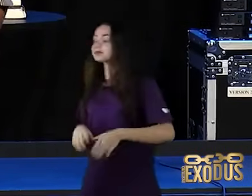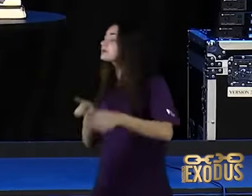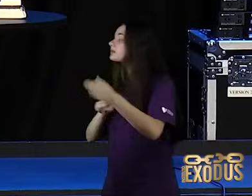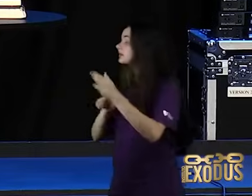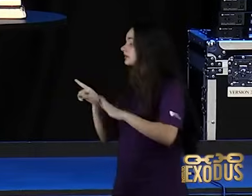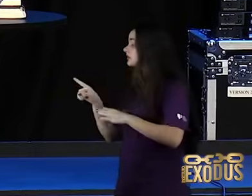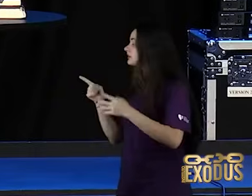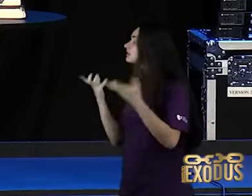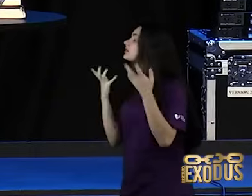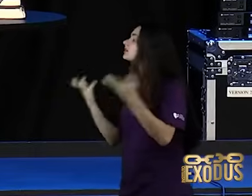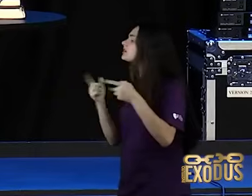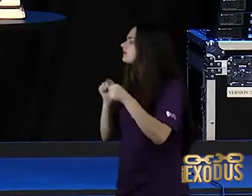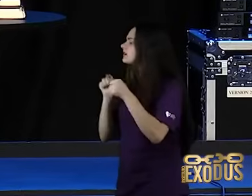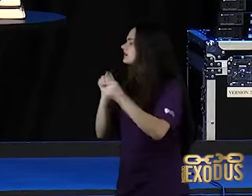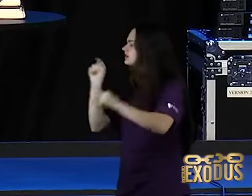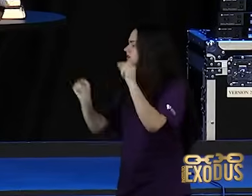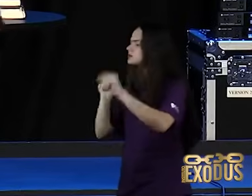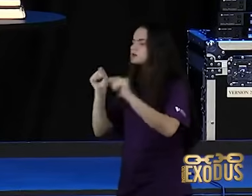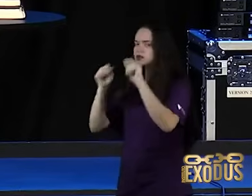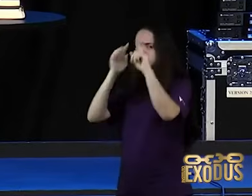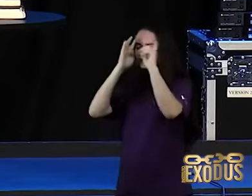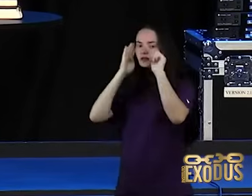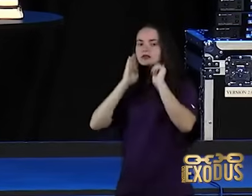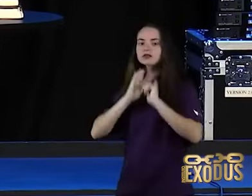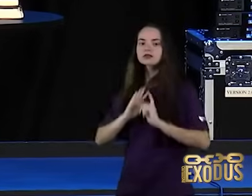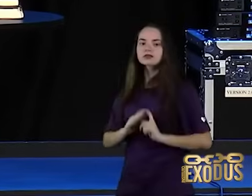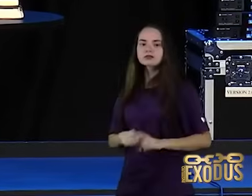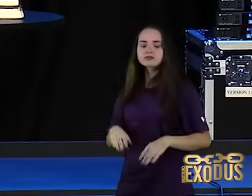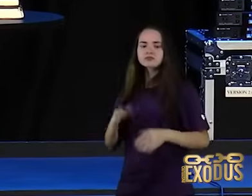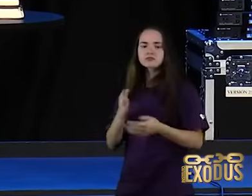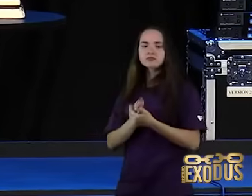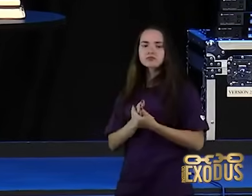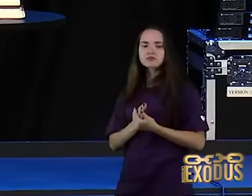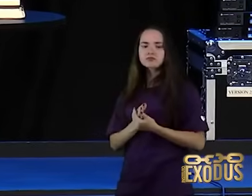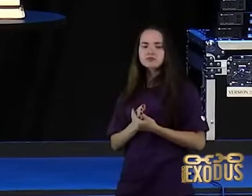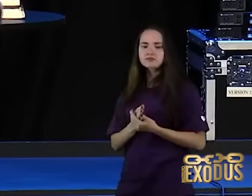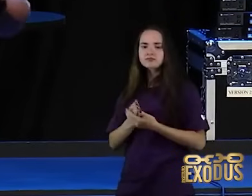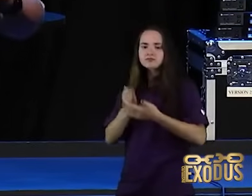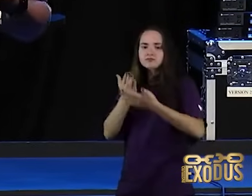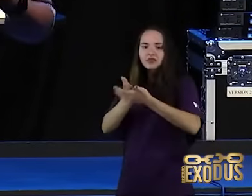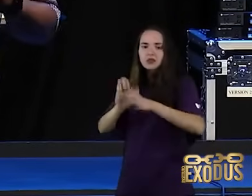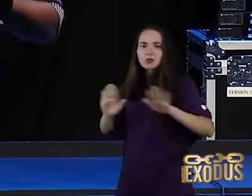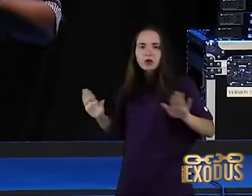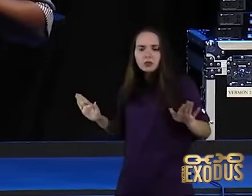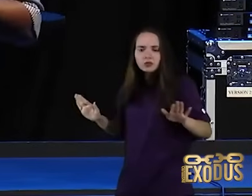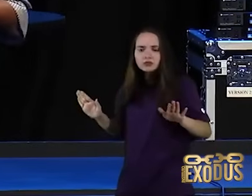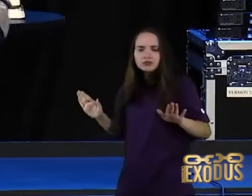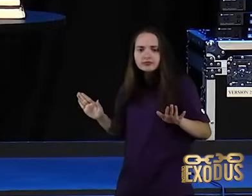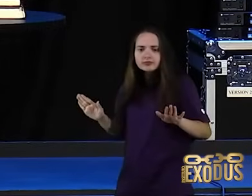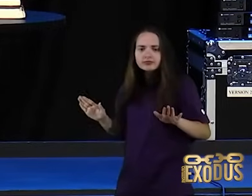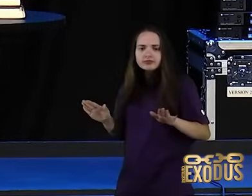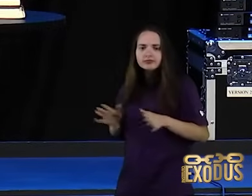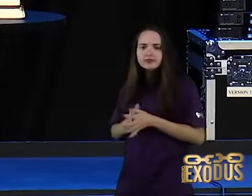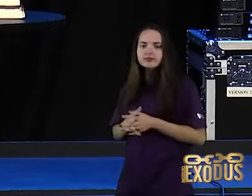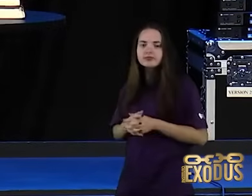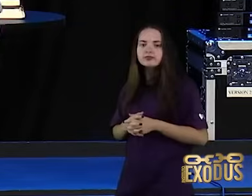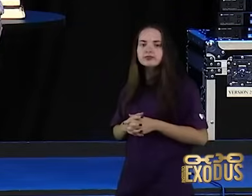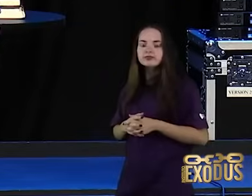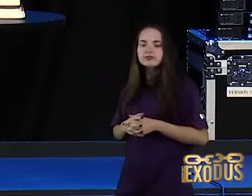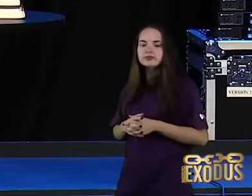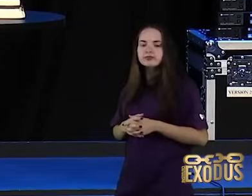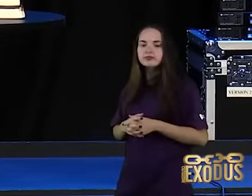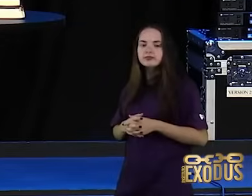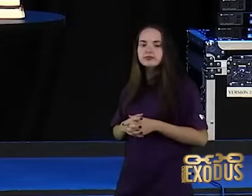eu faça o que por você não tem mágica gente não tem não adianta você fazer assim não me livra do